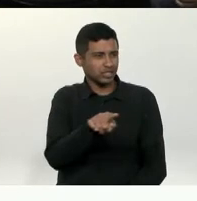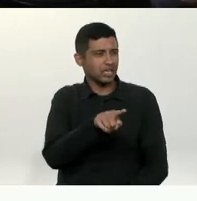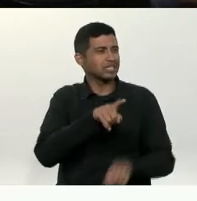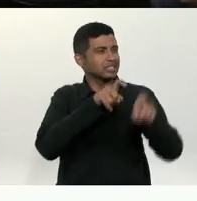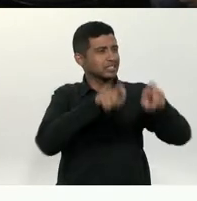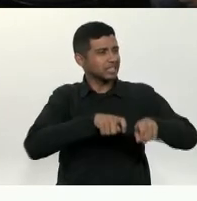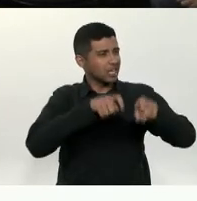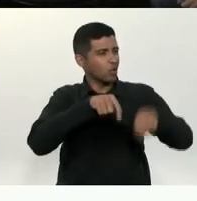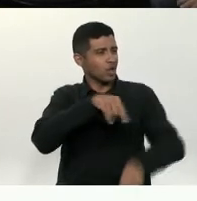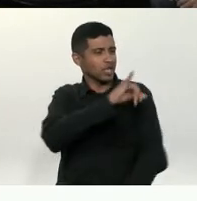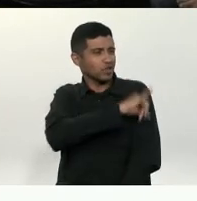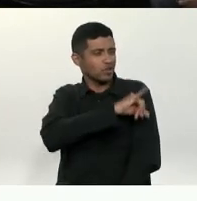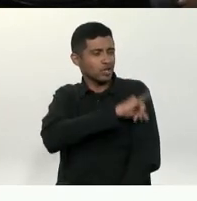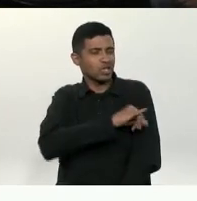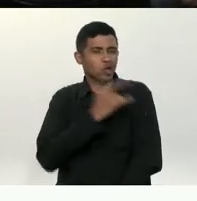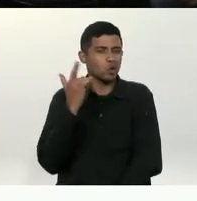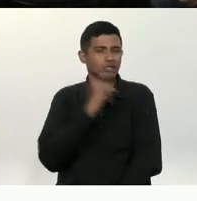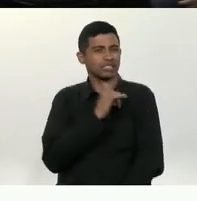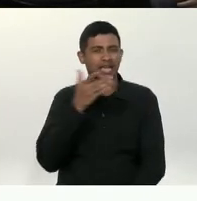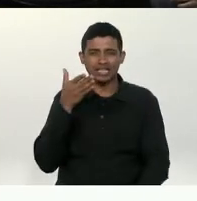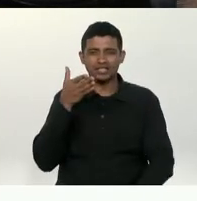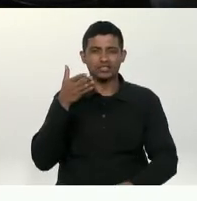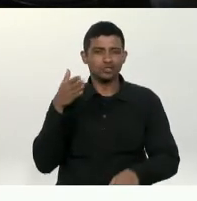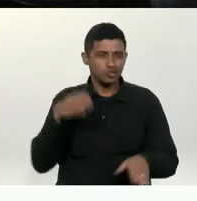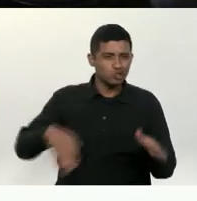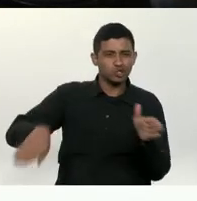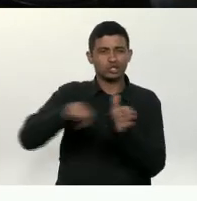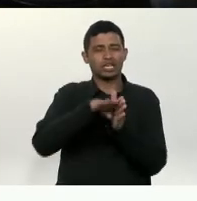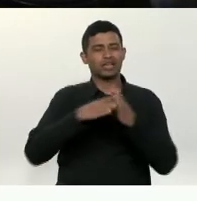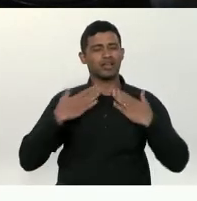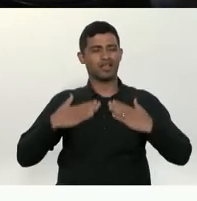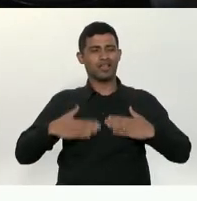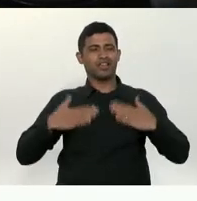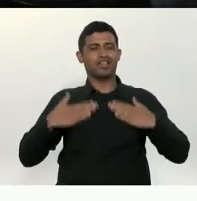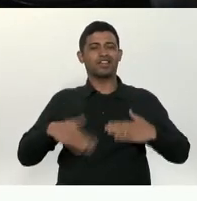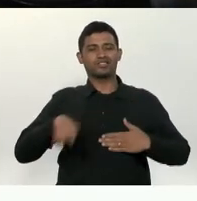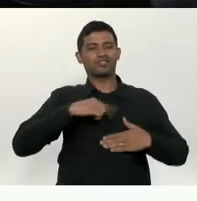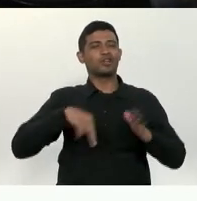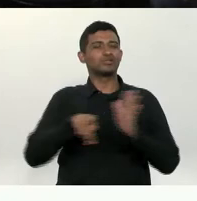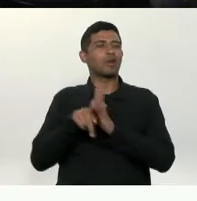possibilidade de vir com mais tranquilidade. Pessoal da roça agradece.